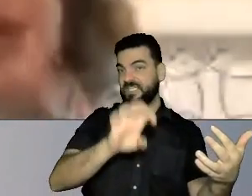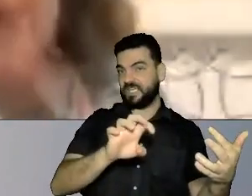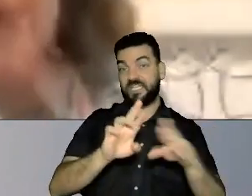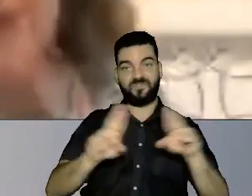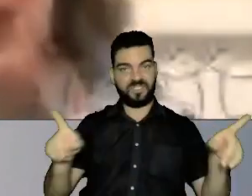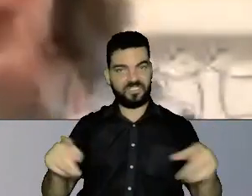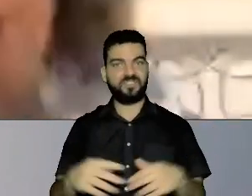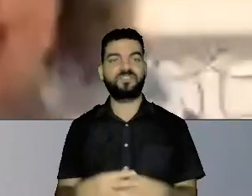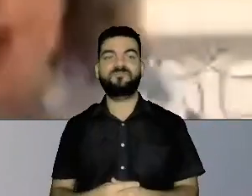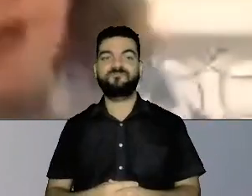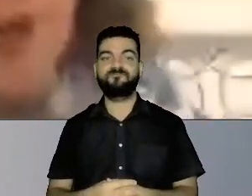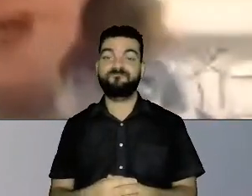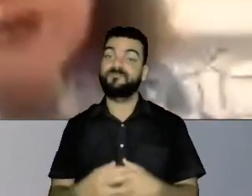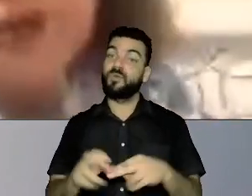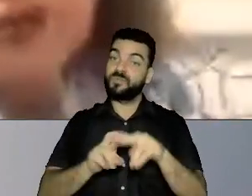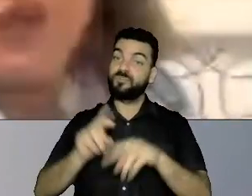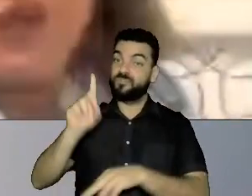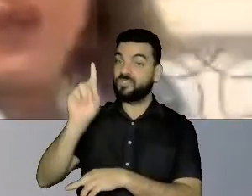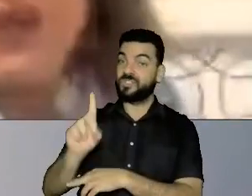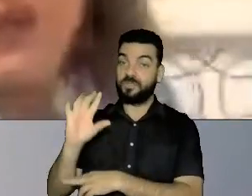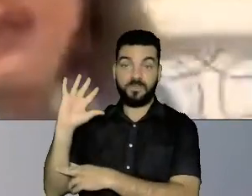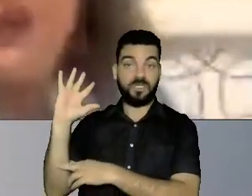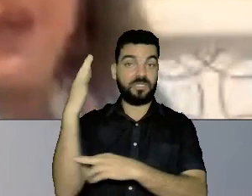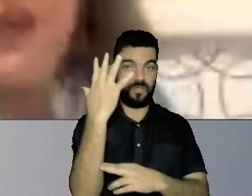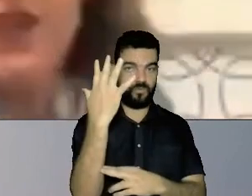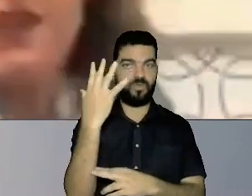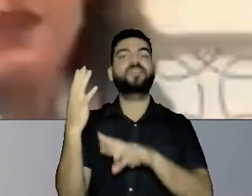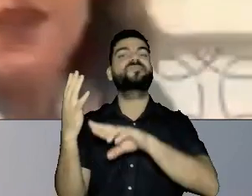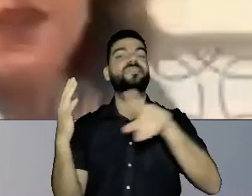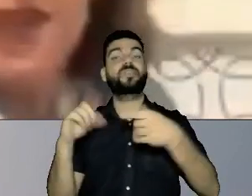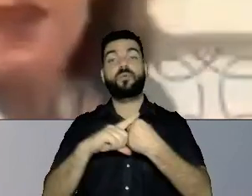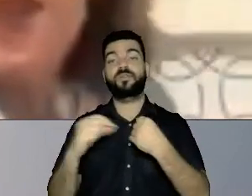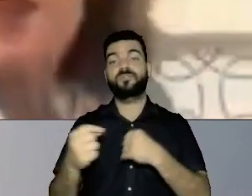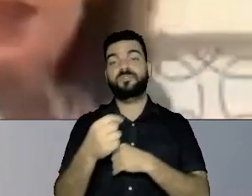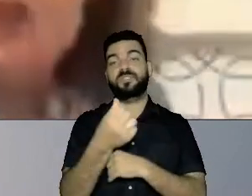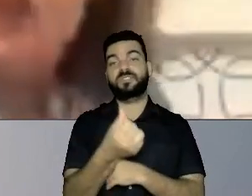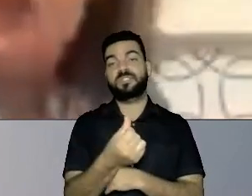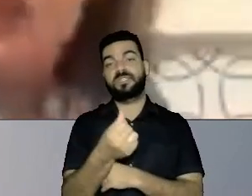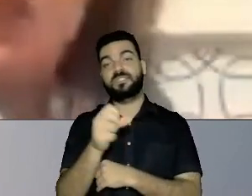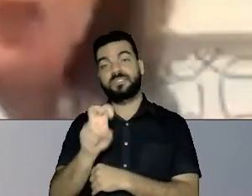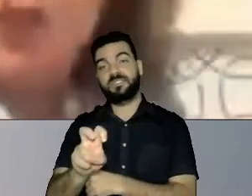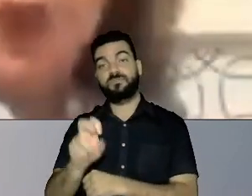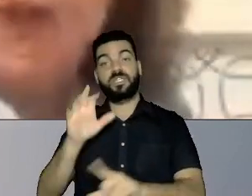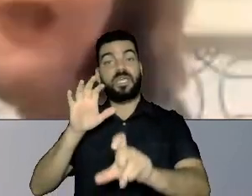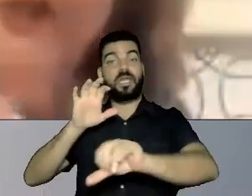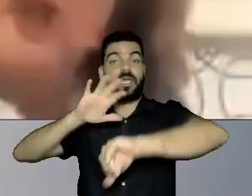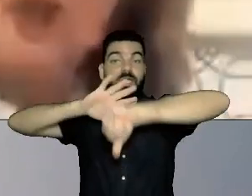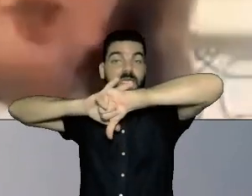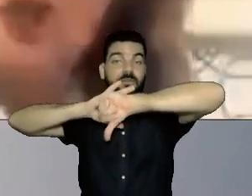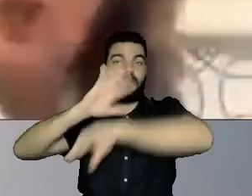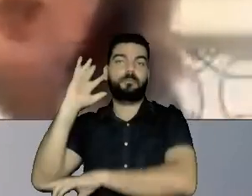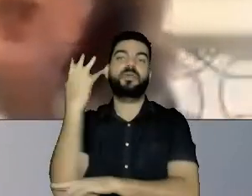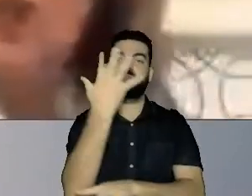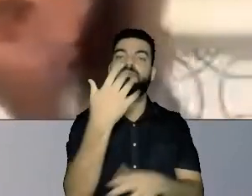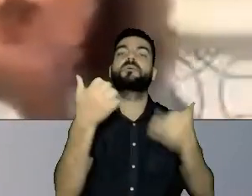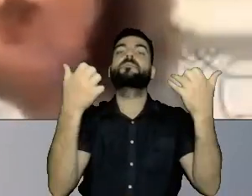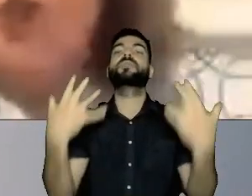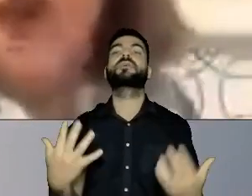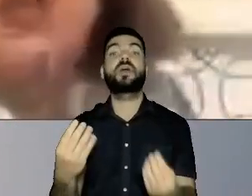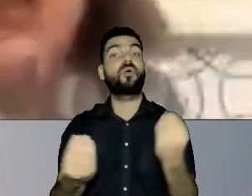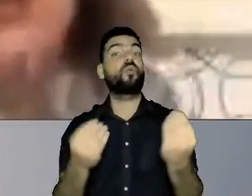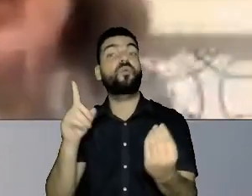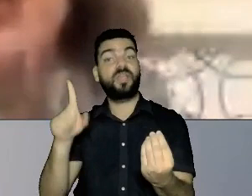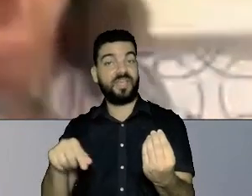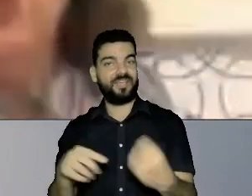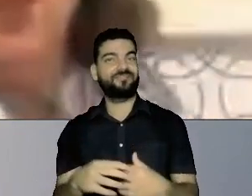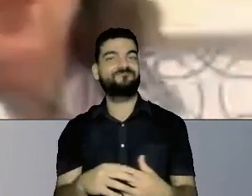e esse crime de pichação previsto no artigo 65 da lei de crimes ambientais discute qual é